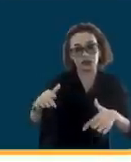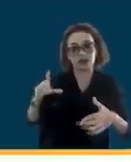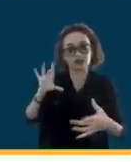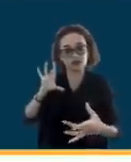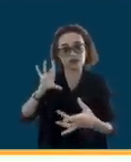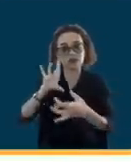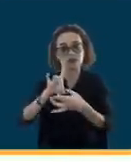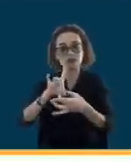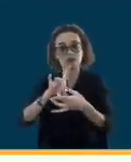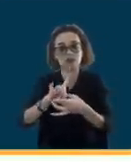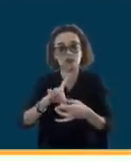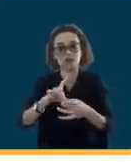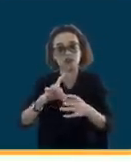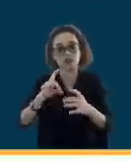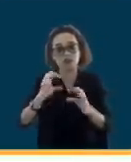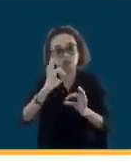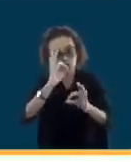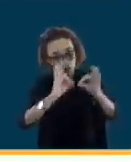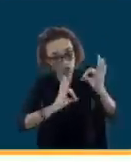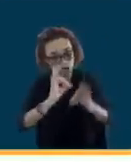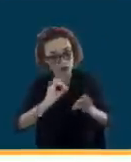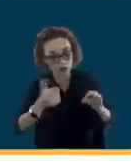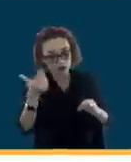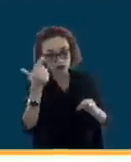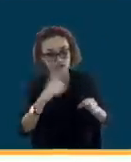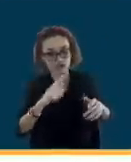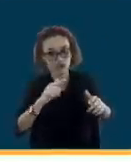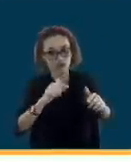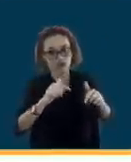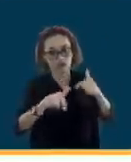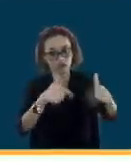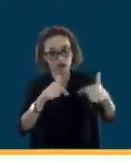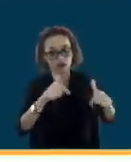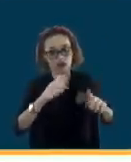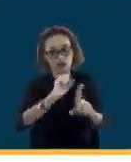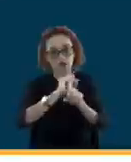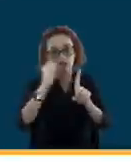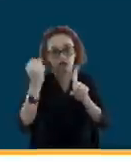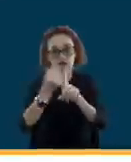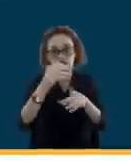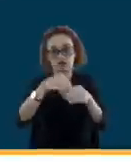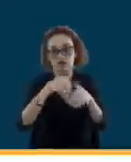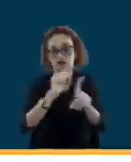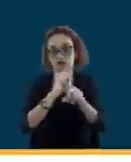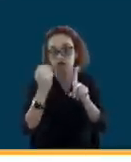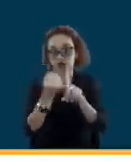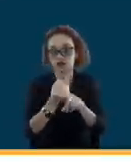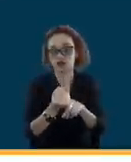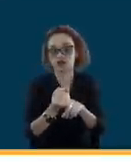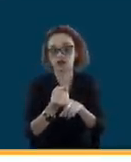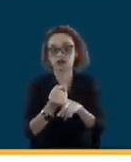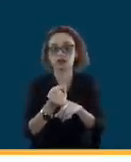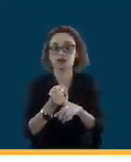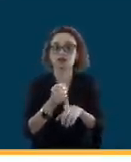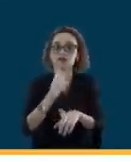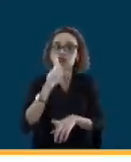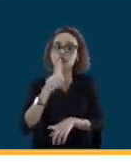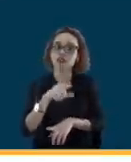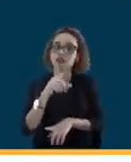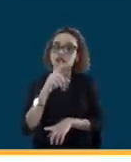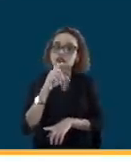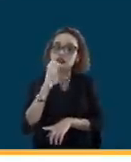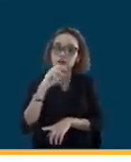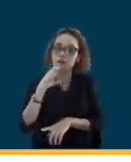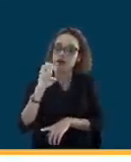de reorganização da nossa atividade na sociedade. Isso não é, essa metáfora não é minha, não, é do